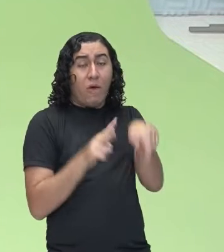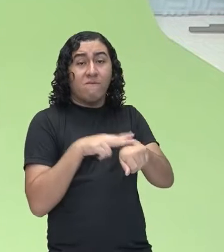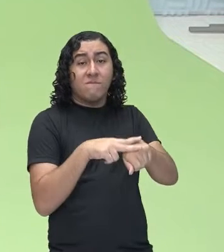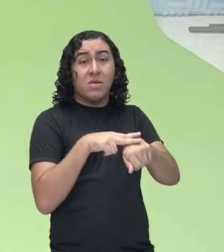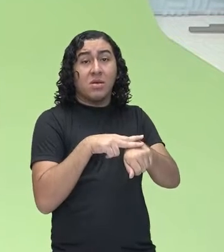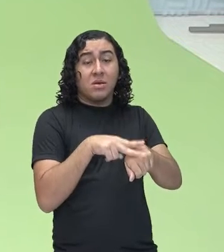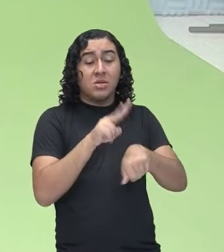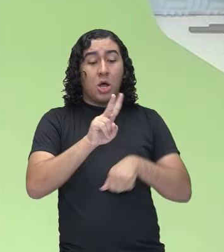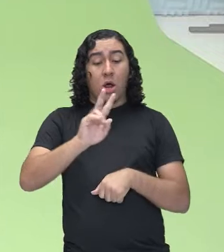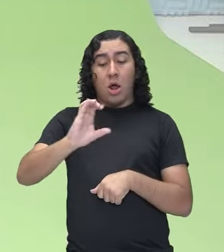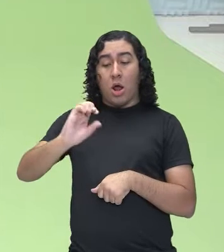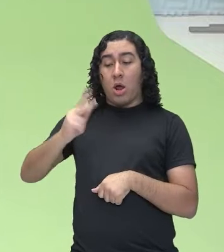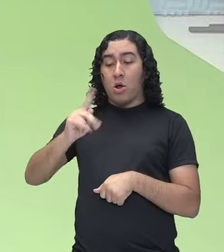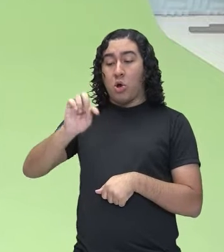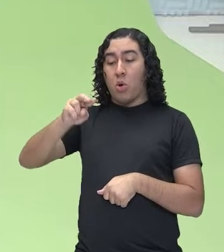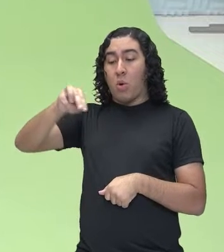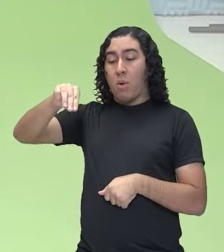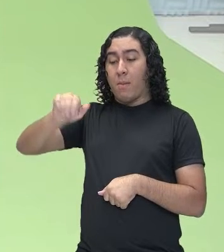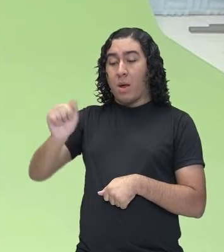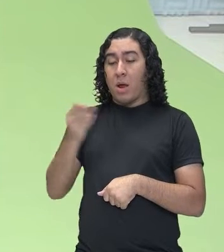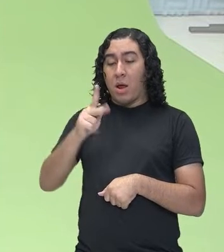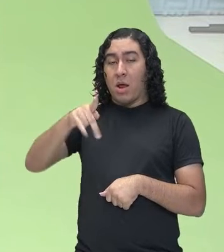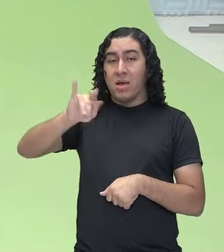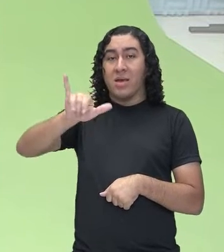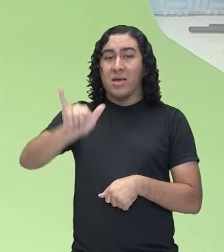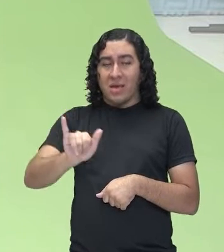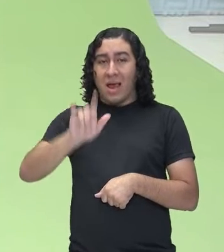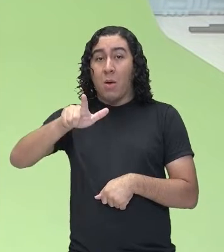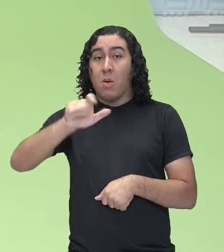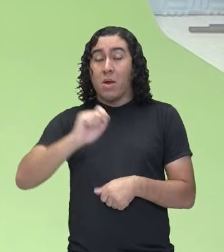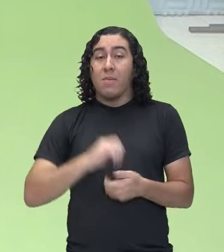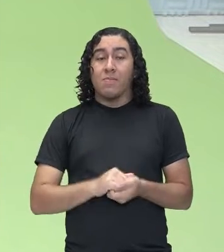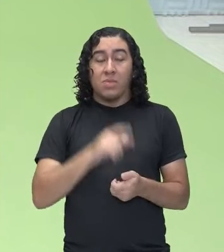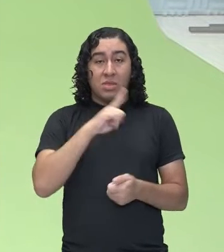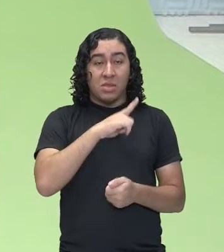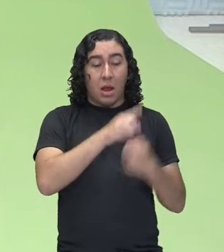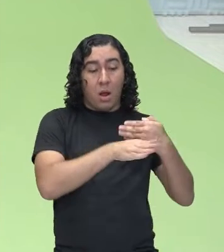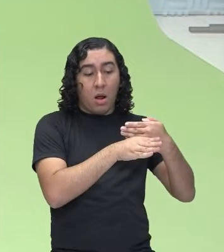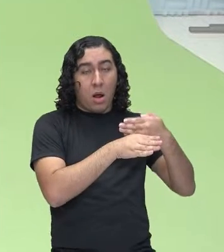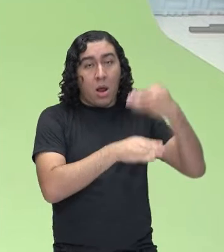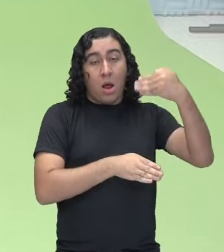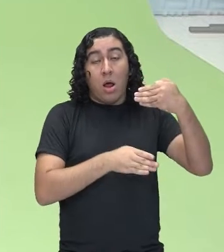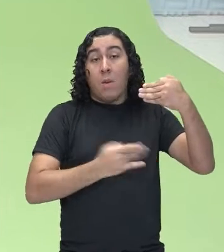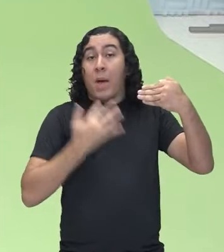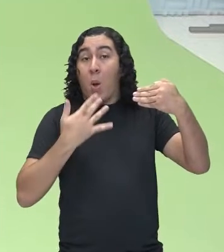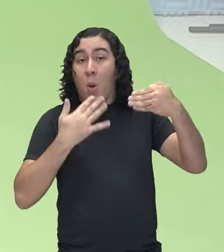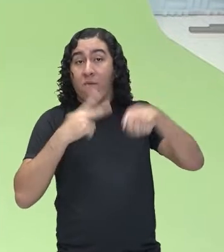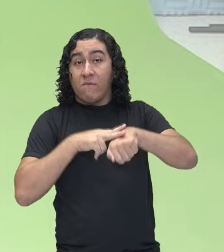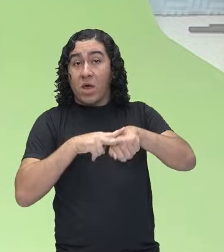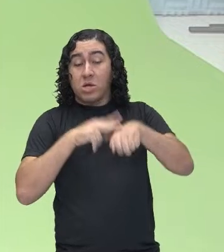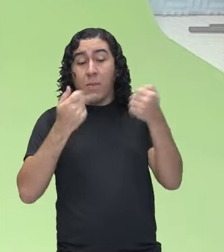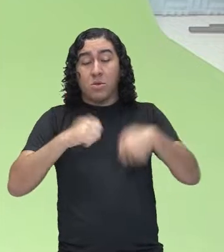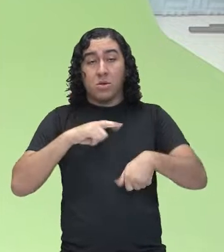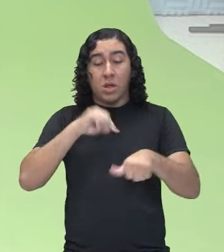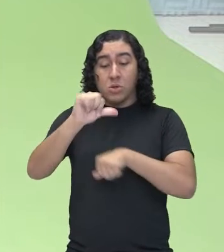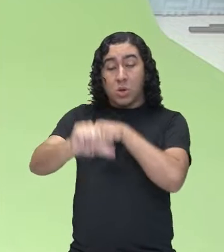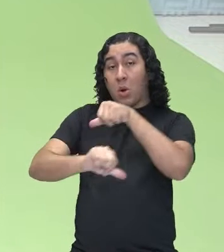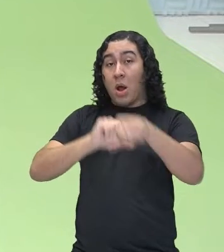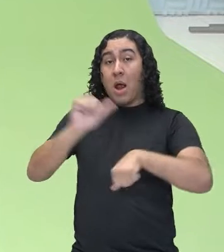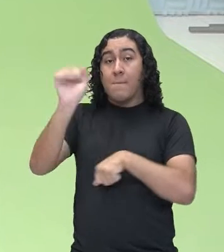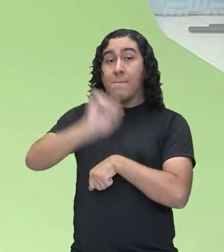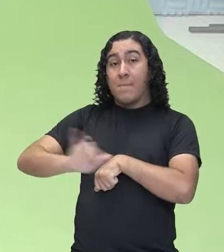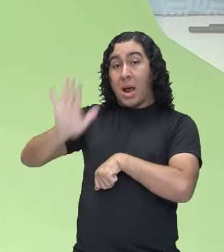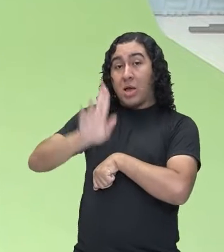que permite a substituição de uma cor sólida por outra imagem, que pode ser um tecido, lona